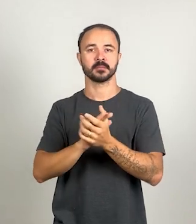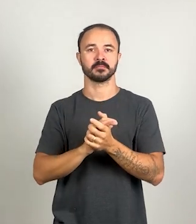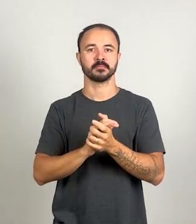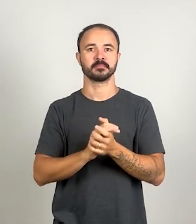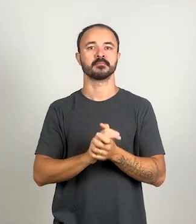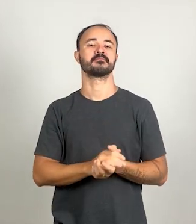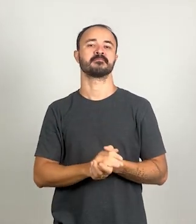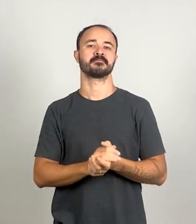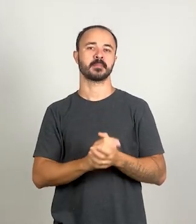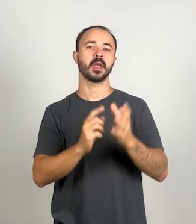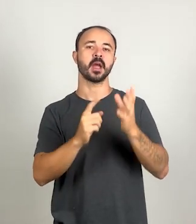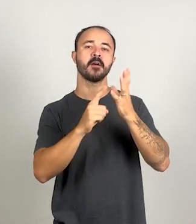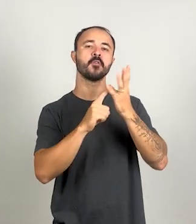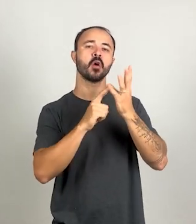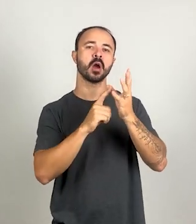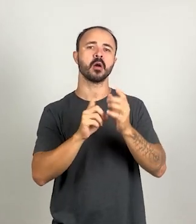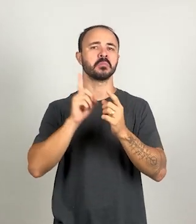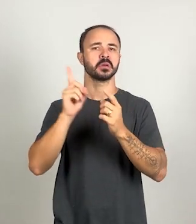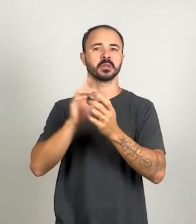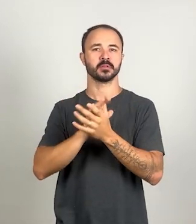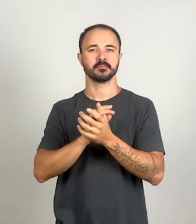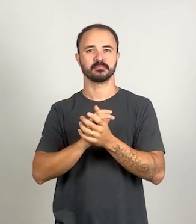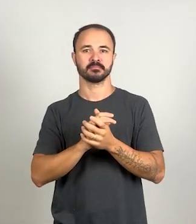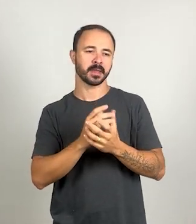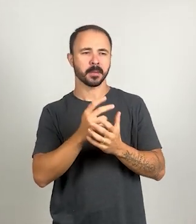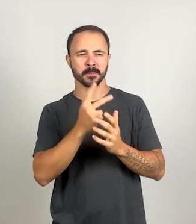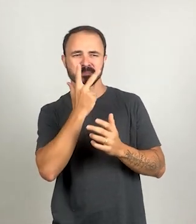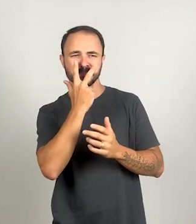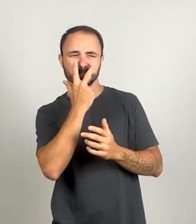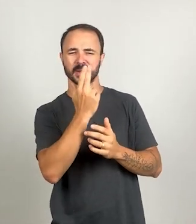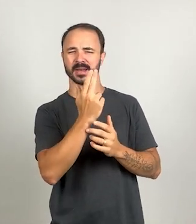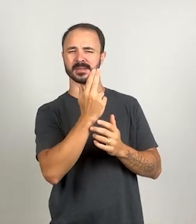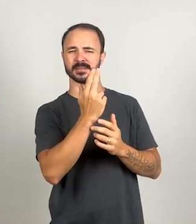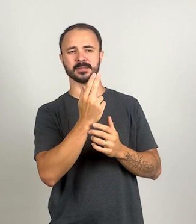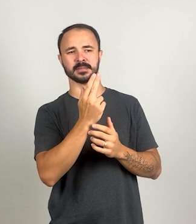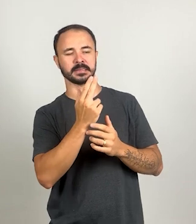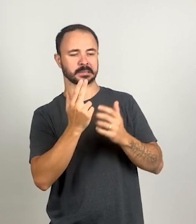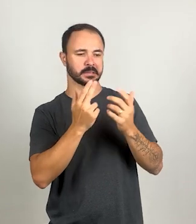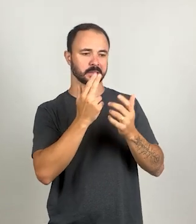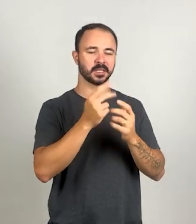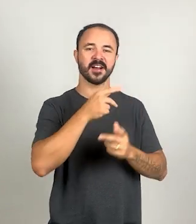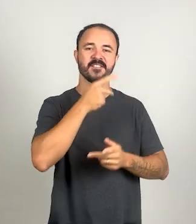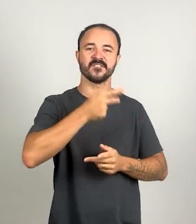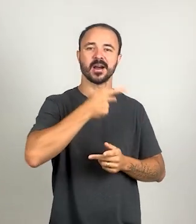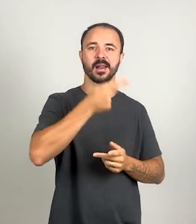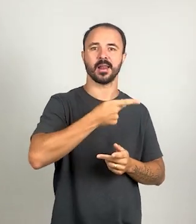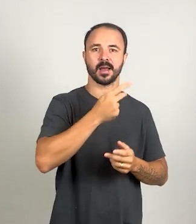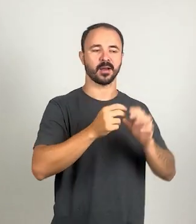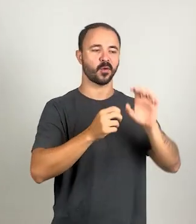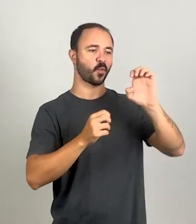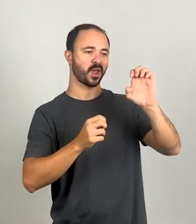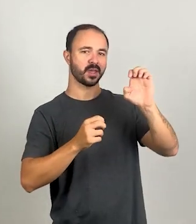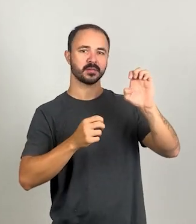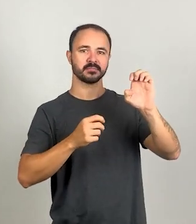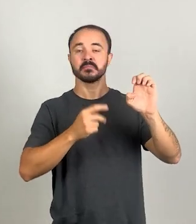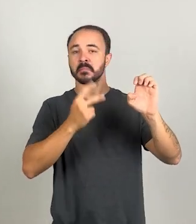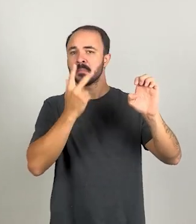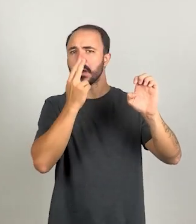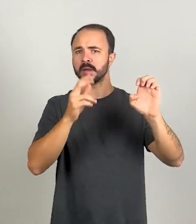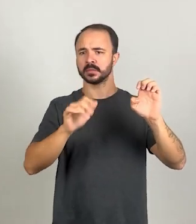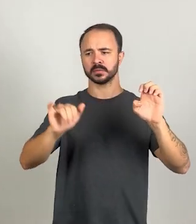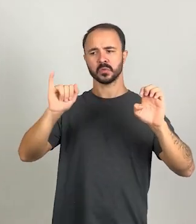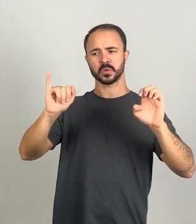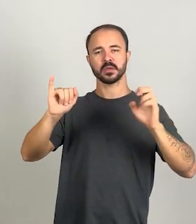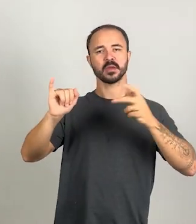e é pronunciada de forma mais próxima ao som do I especialmente em sílabas átonas